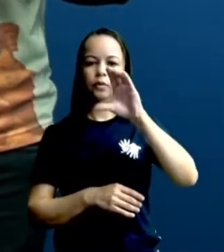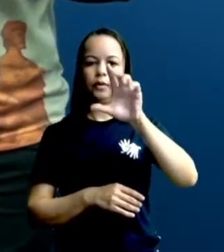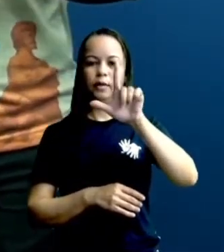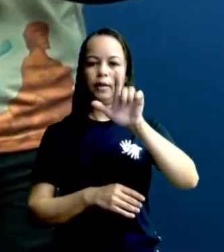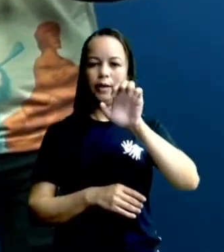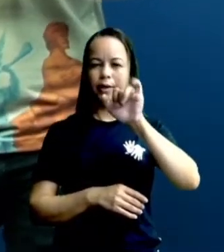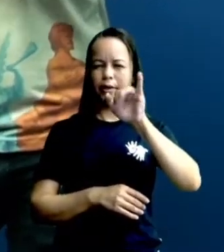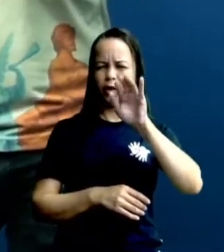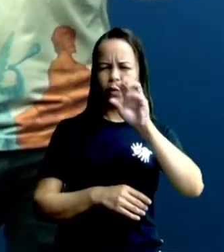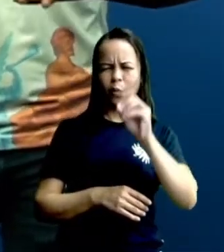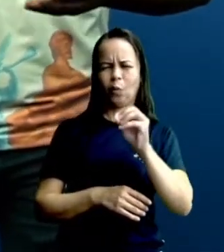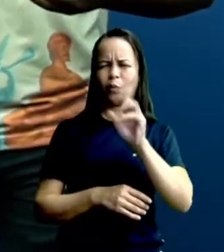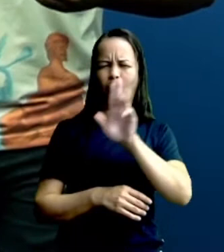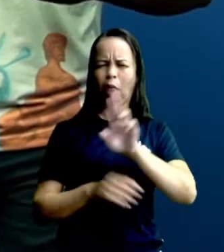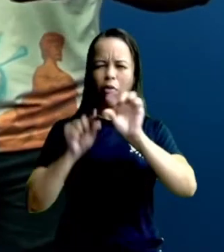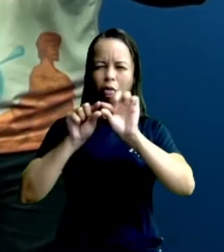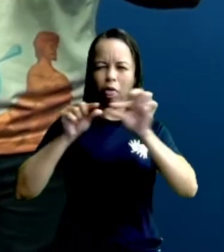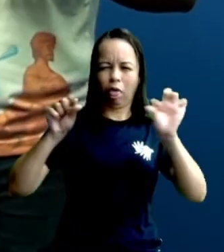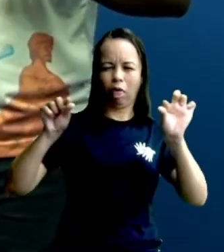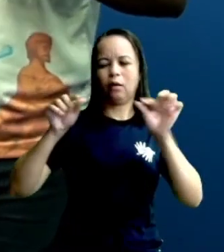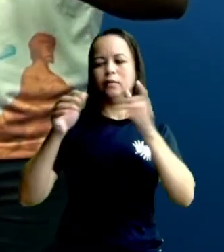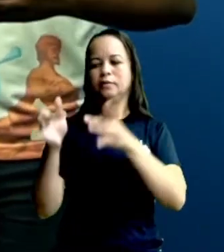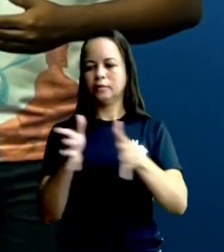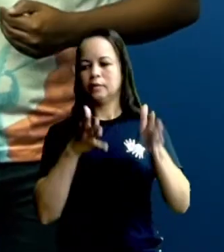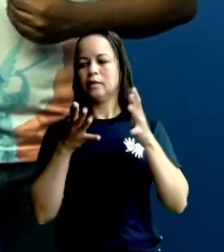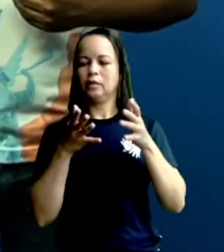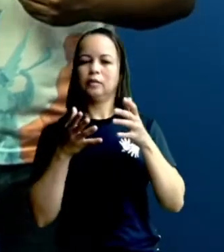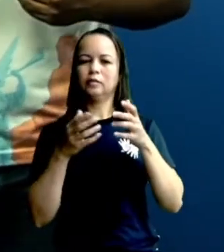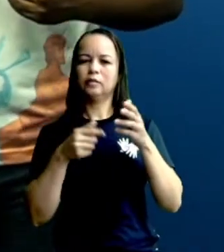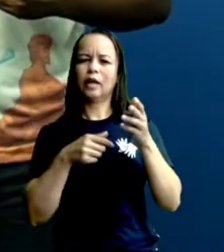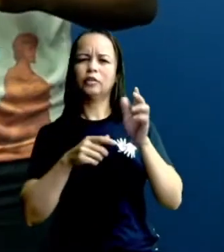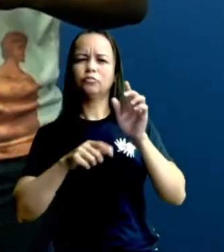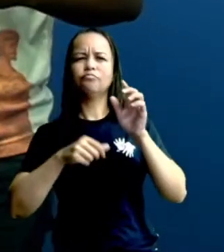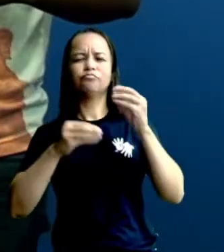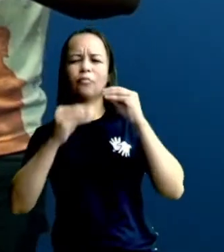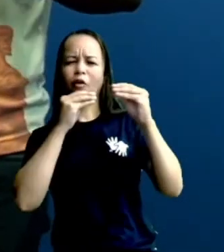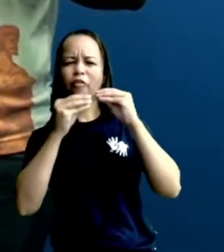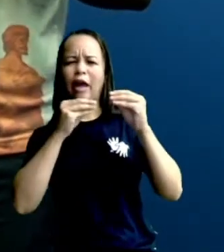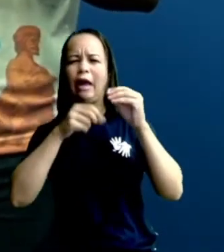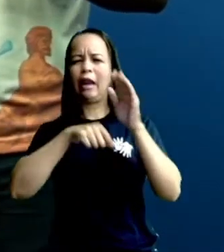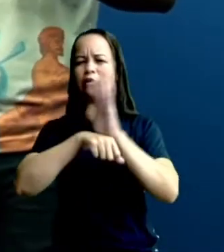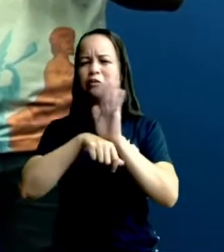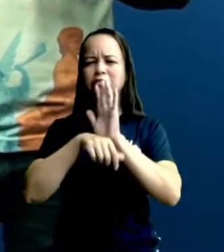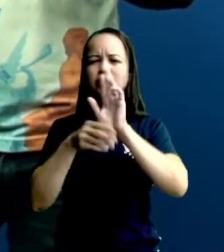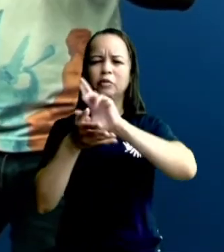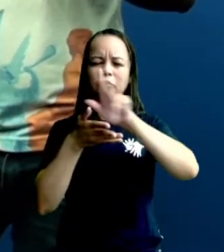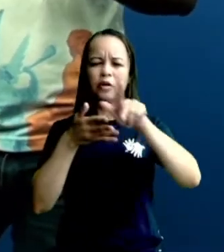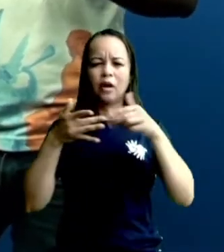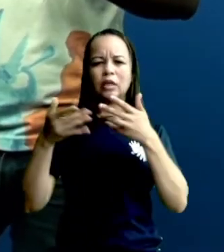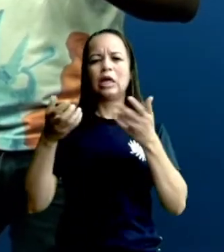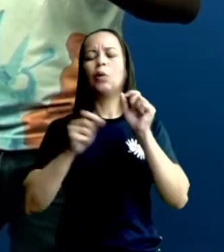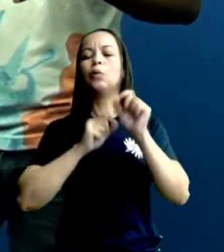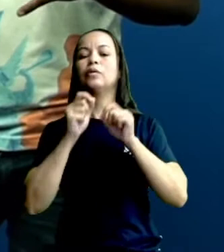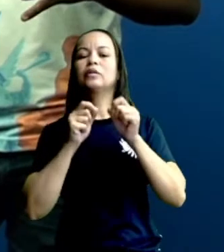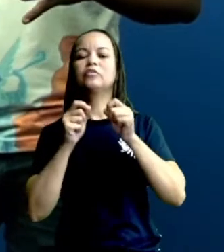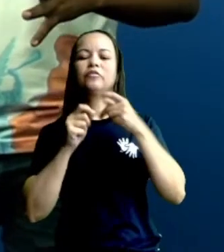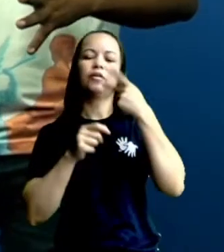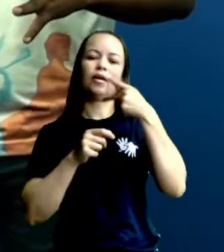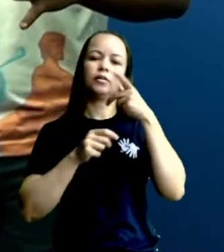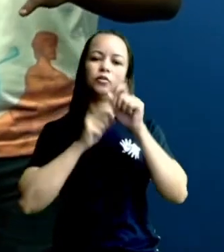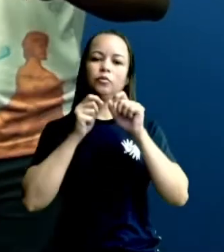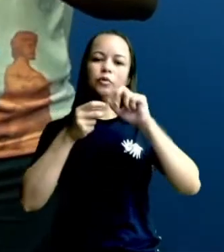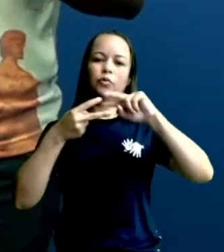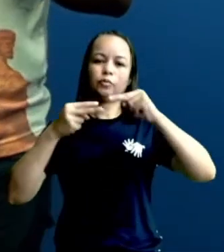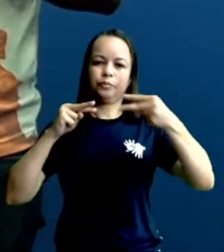super-herói, em novelas, quando se faz o teste de DNA. Enfim, então, o que será o DNA?